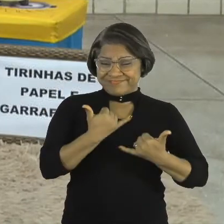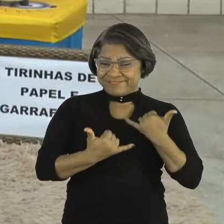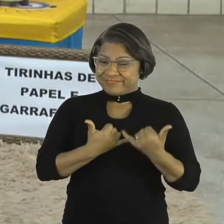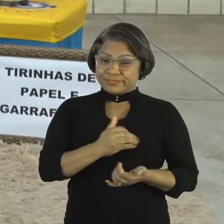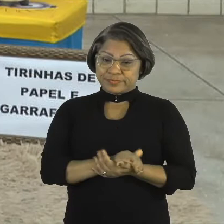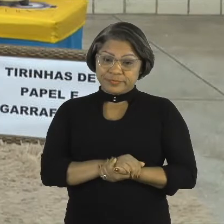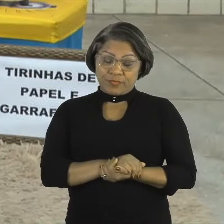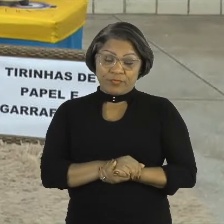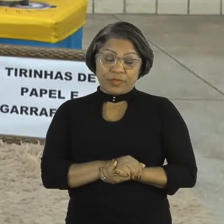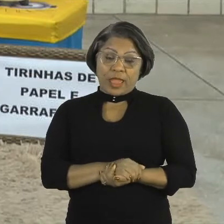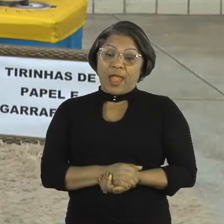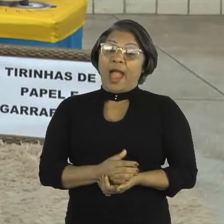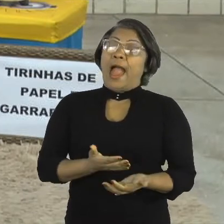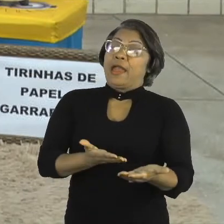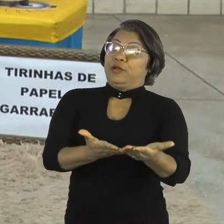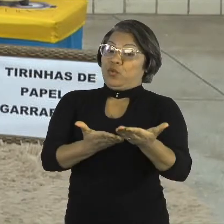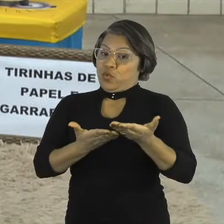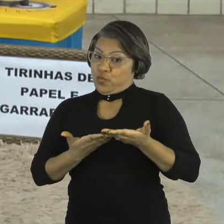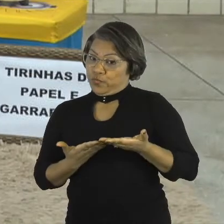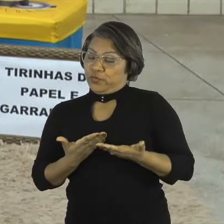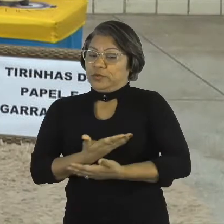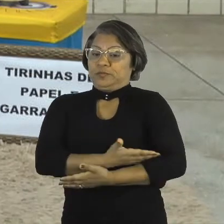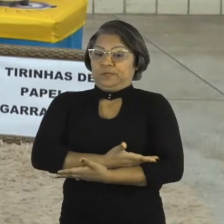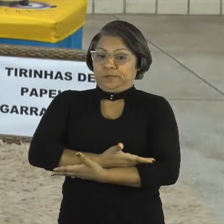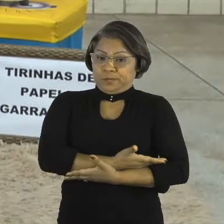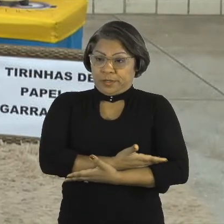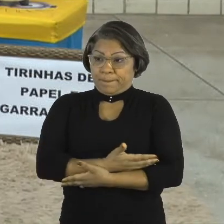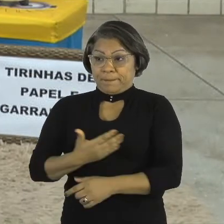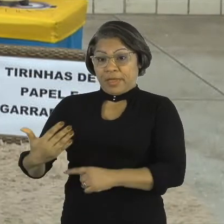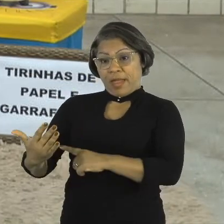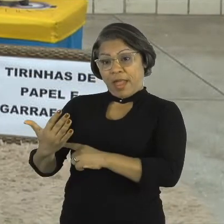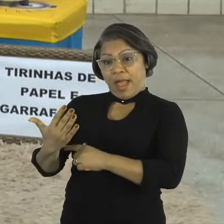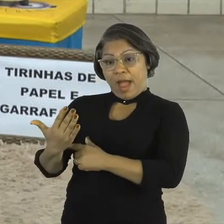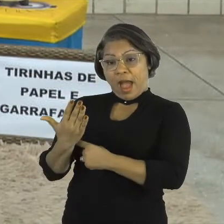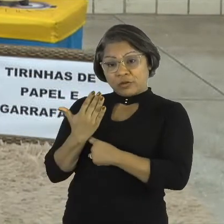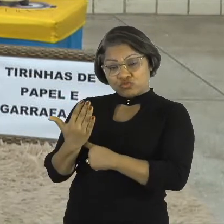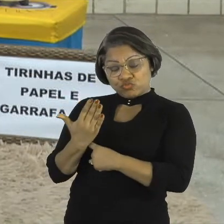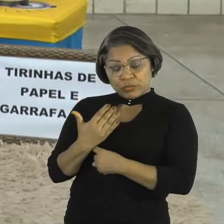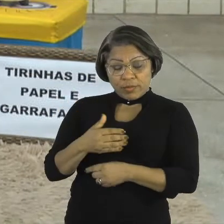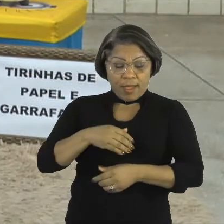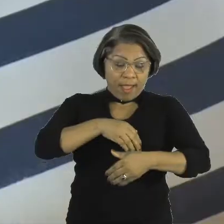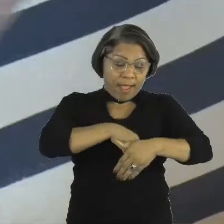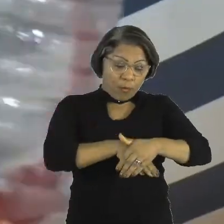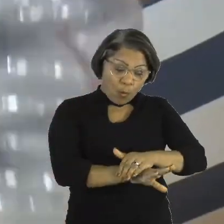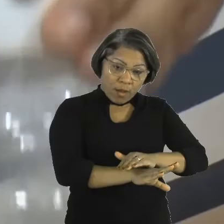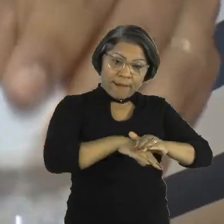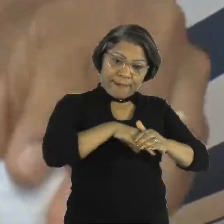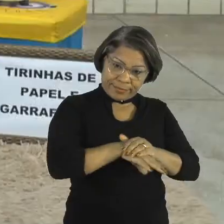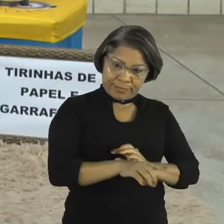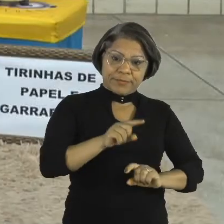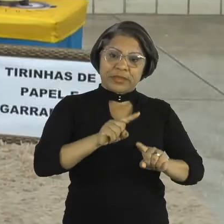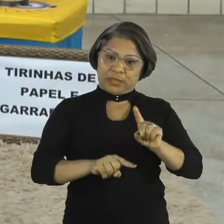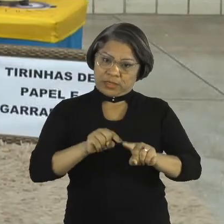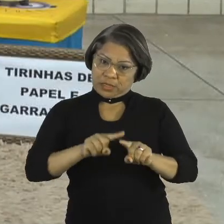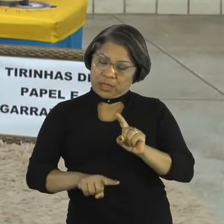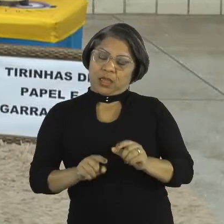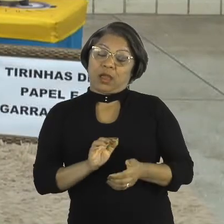ele a estar guardando esse material. É importante que todas essas propostas